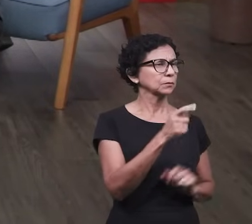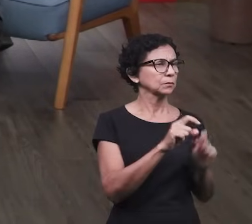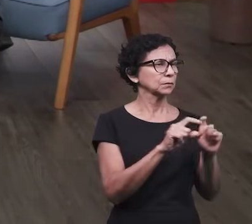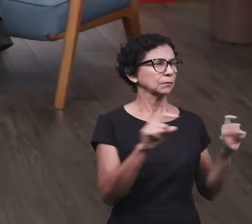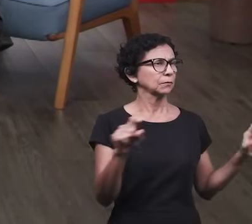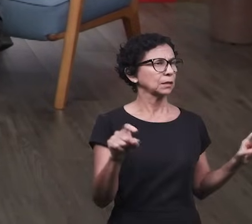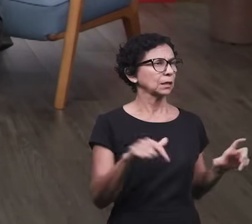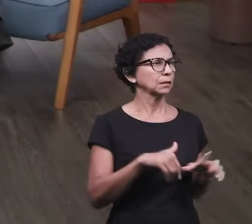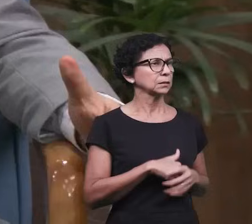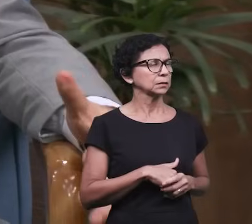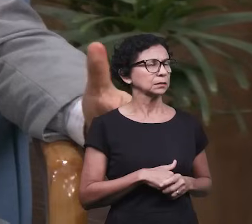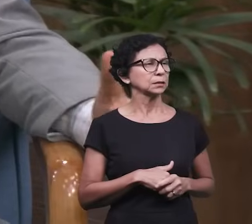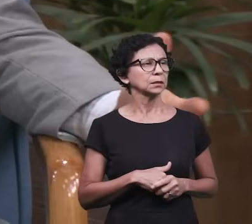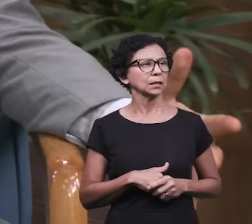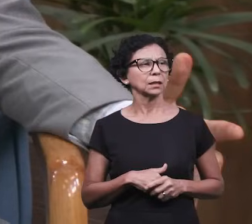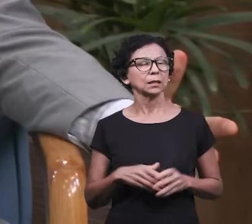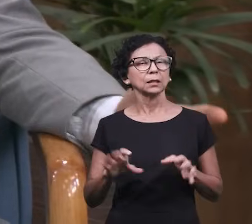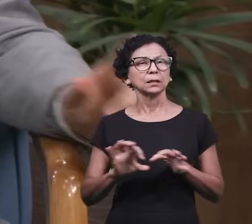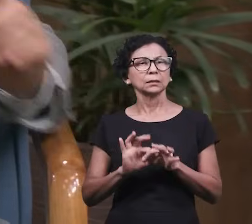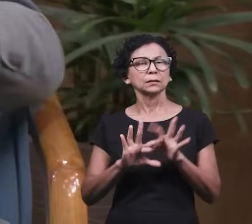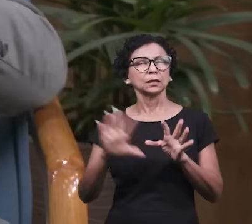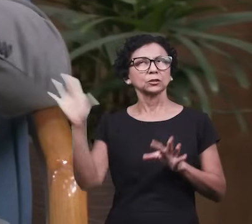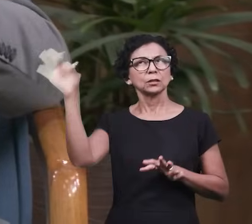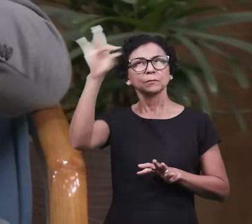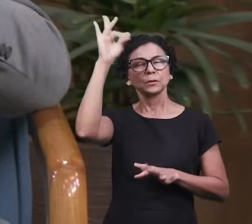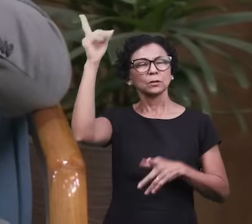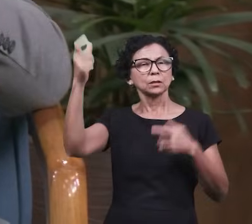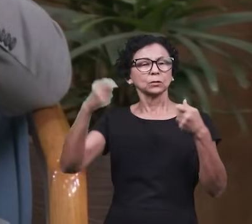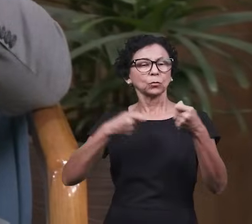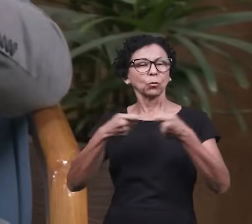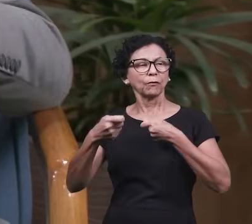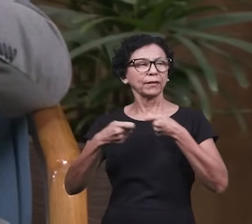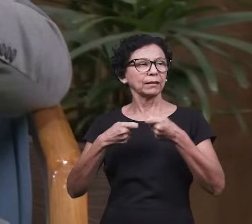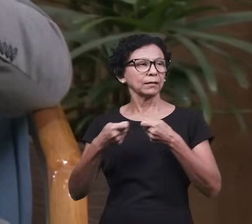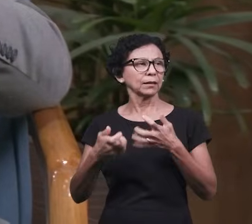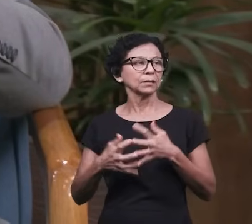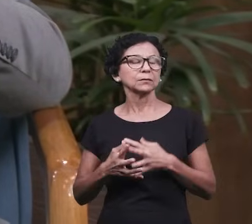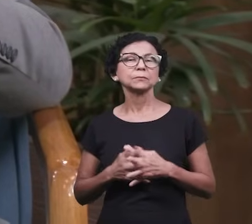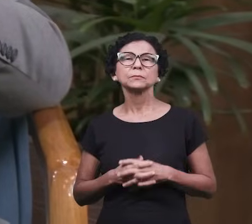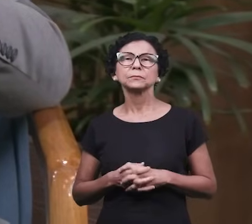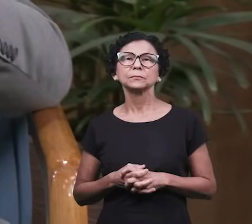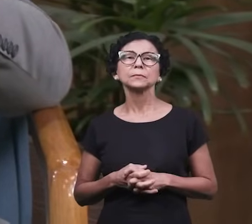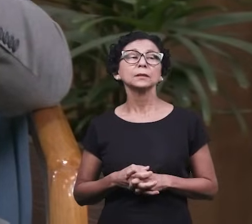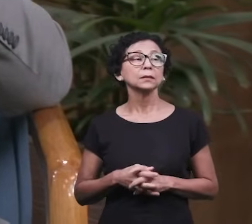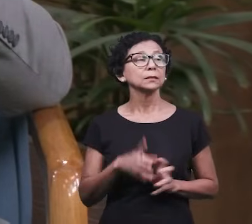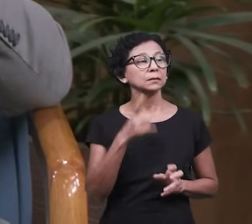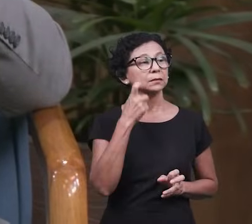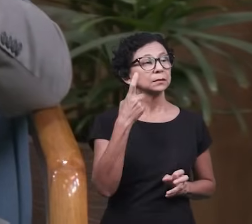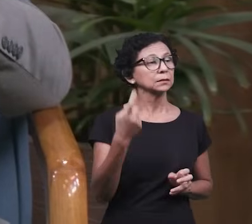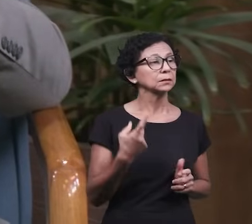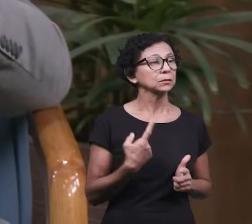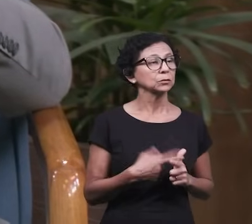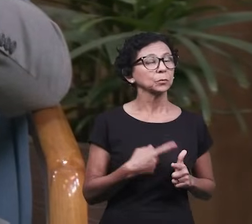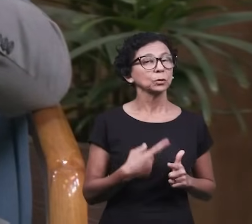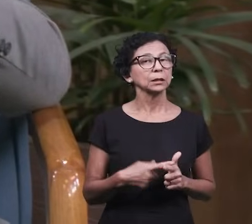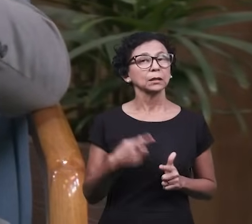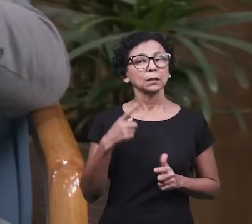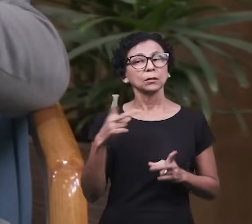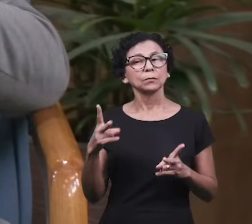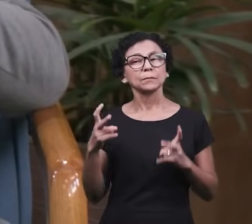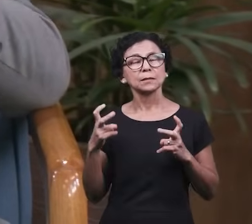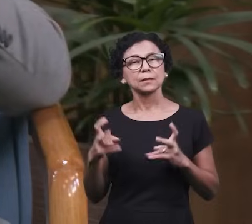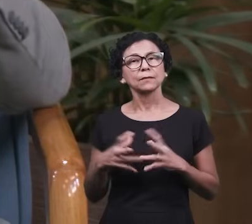expressão de ter uma vida governada pelo Espírito Santo. Eu queria exatamente tocar nesse aspecto, né? Porque nós estamos vendo aqui